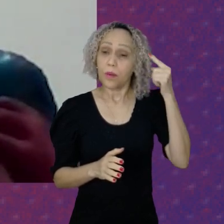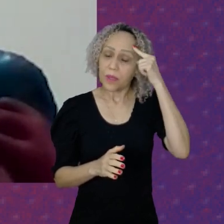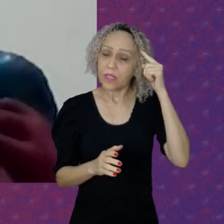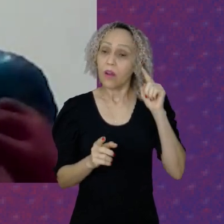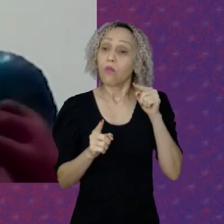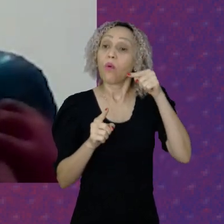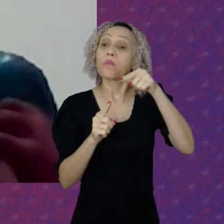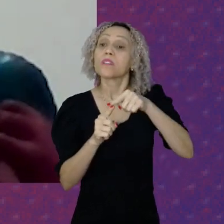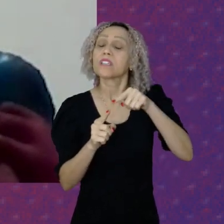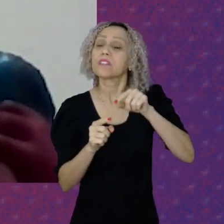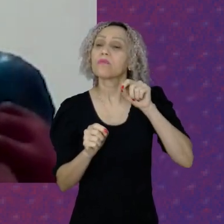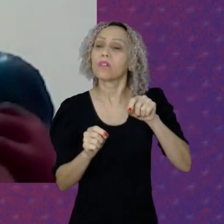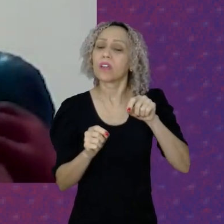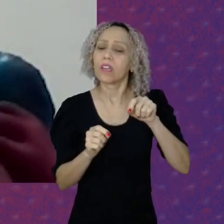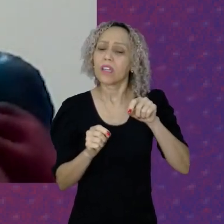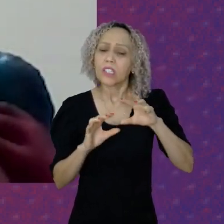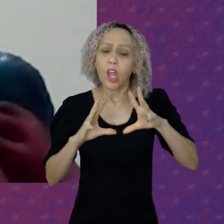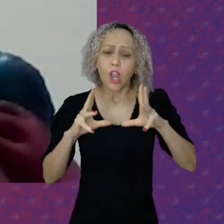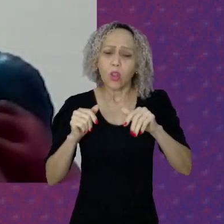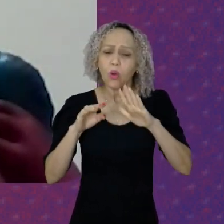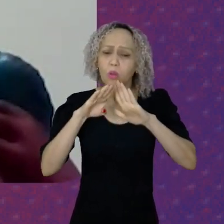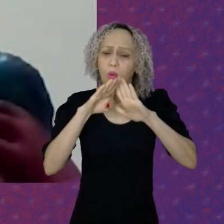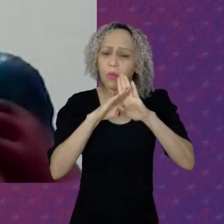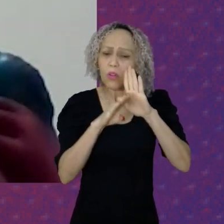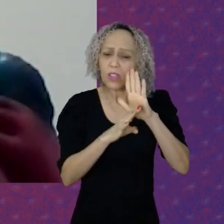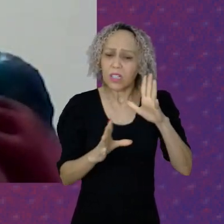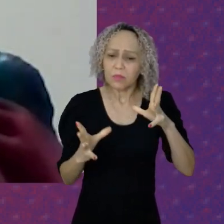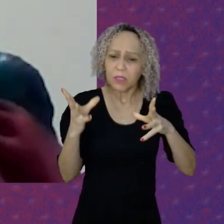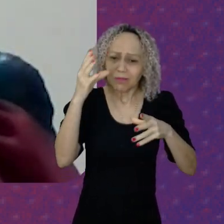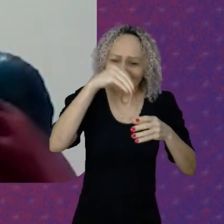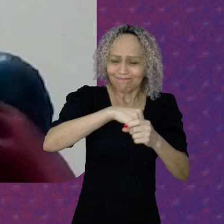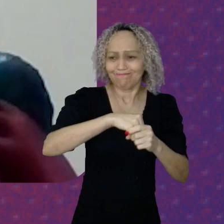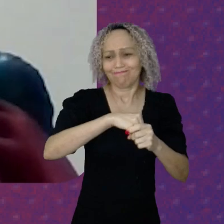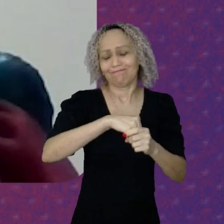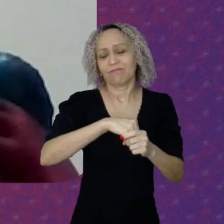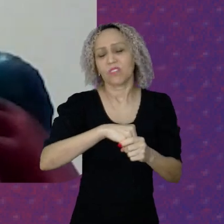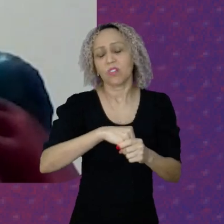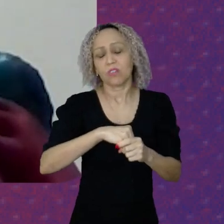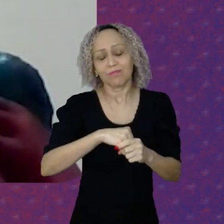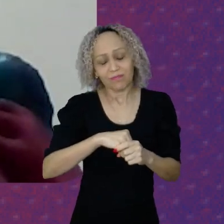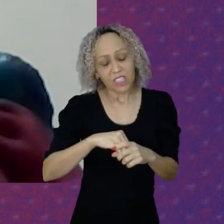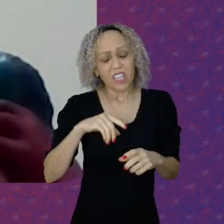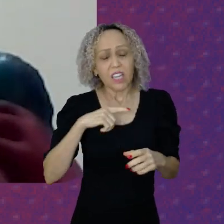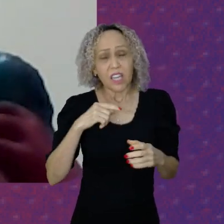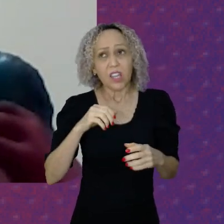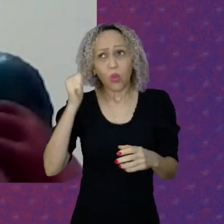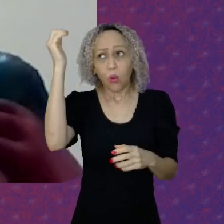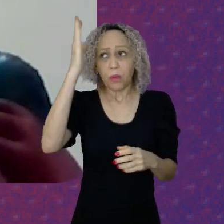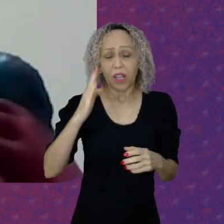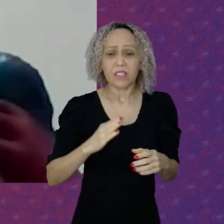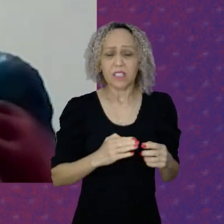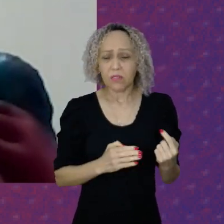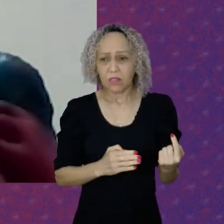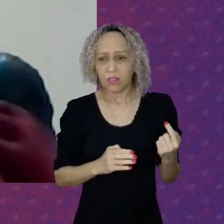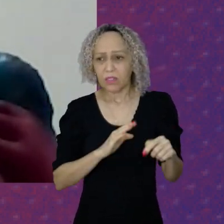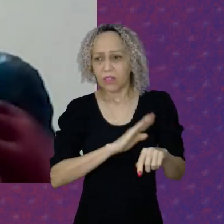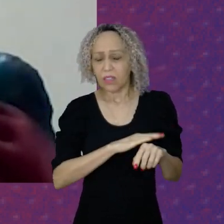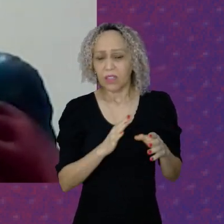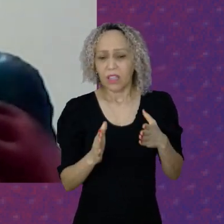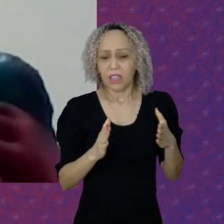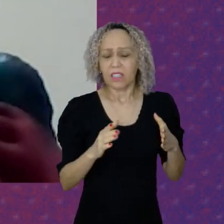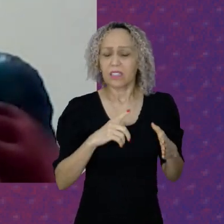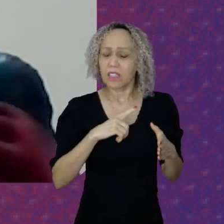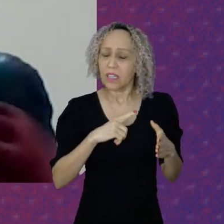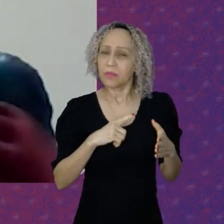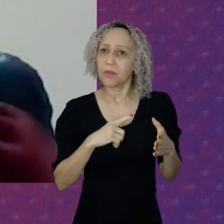condicionada de renda que existiam no Brasil naquele período. Porque existiam diversos programas com esse cunho que foram criados